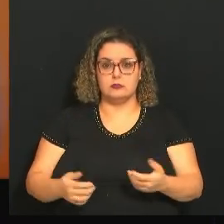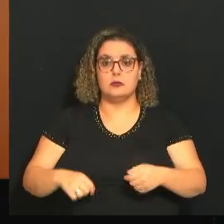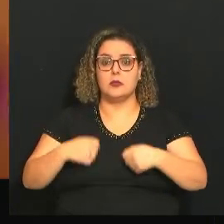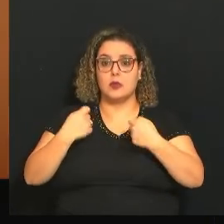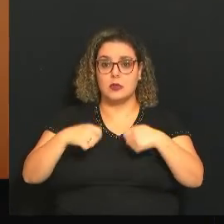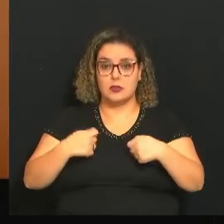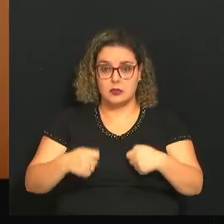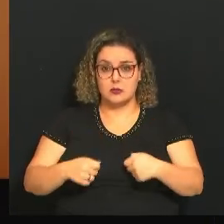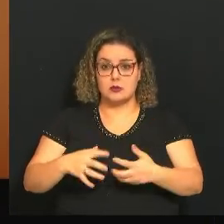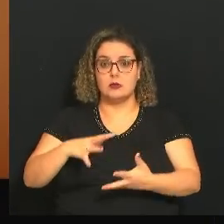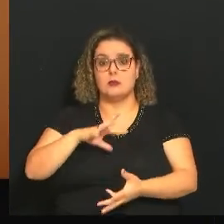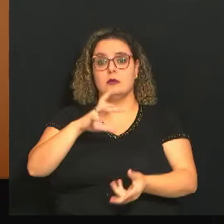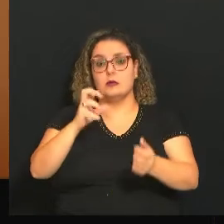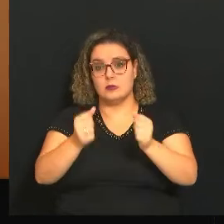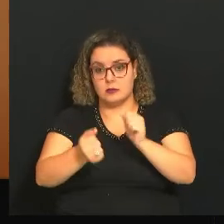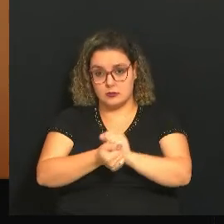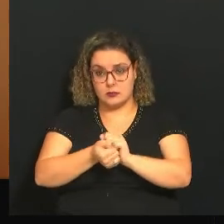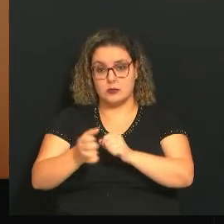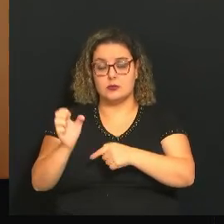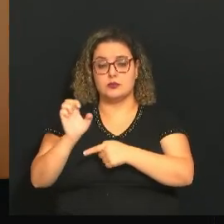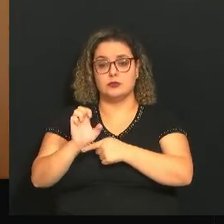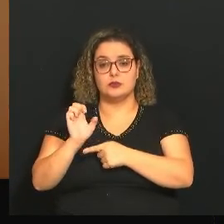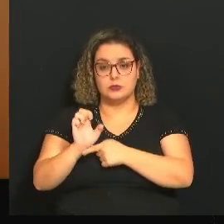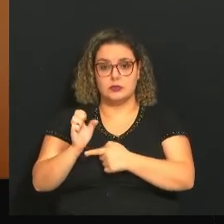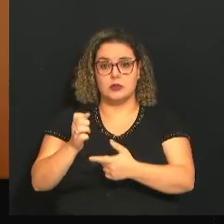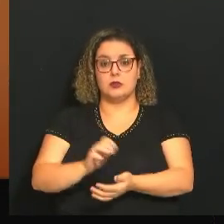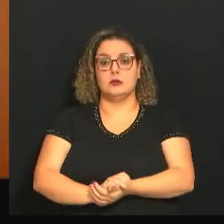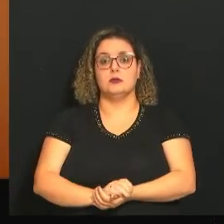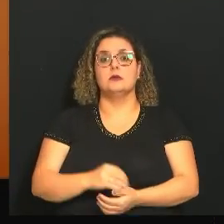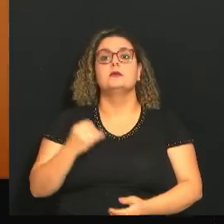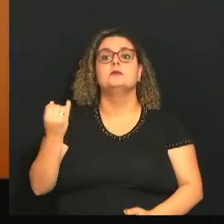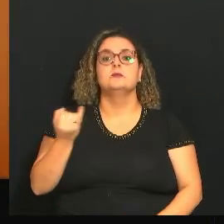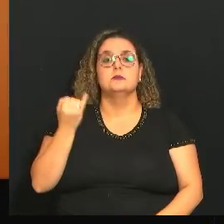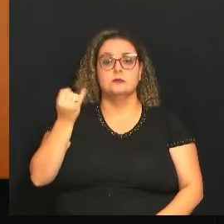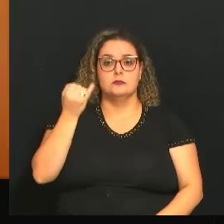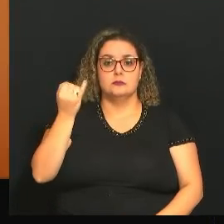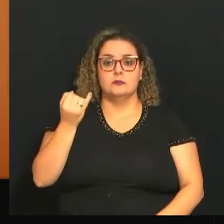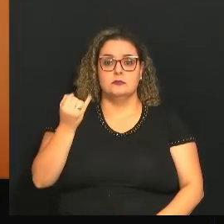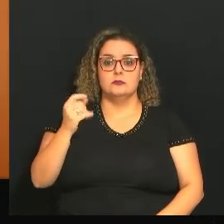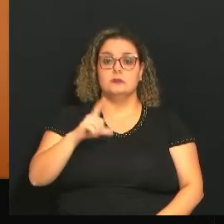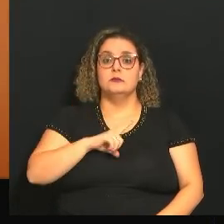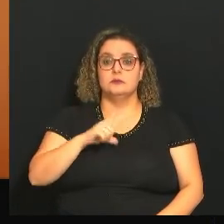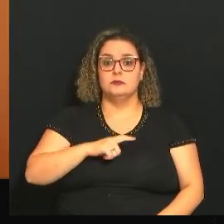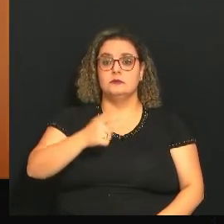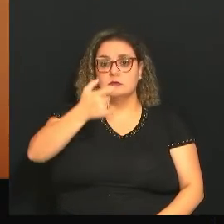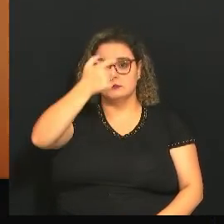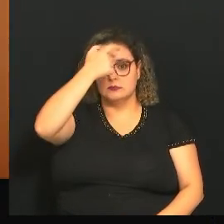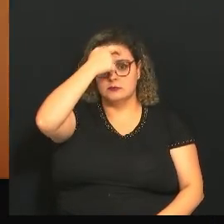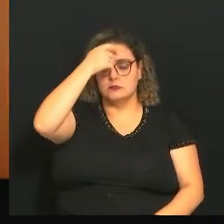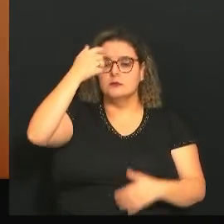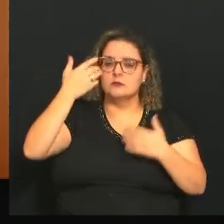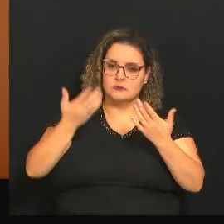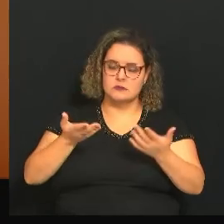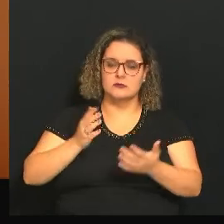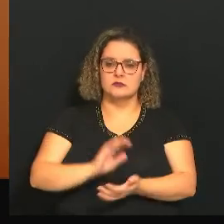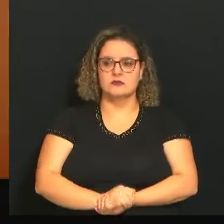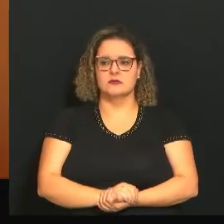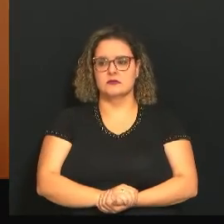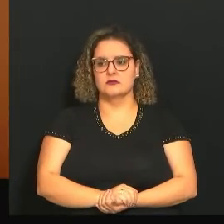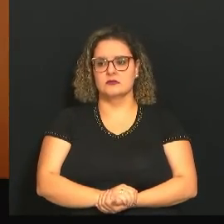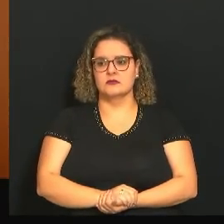uma reforma de Estado. Então, isso é fundamental que a gente tenha essa consciência hoje. É isso.